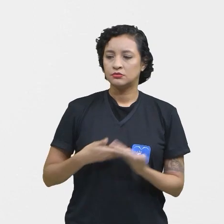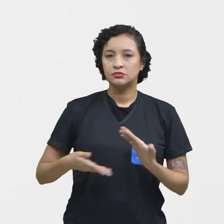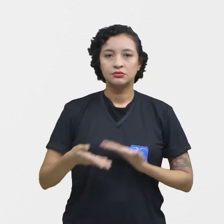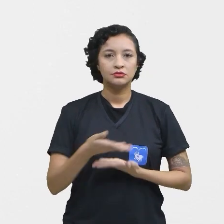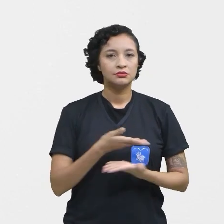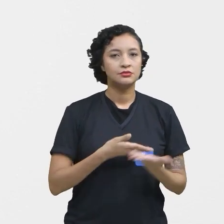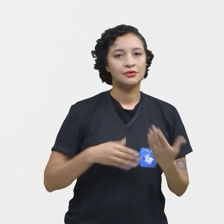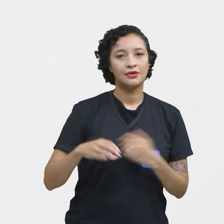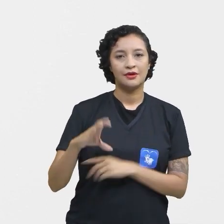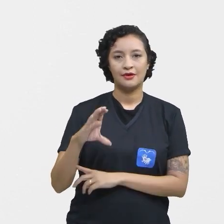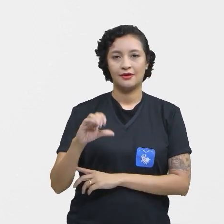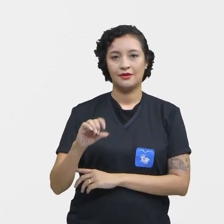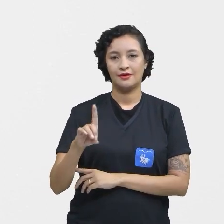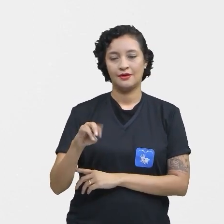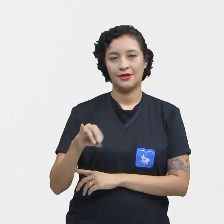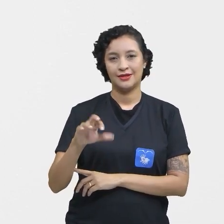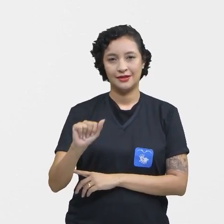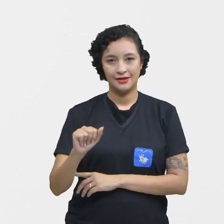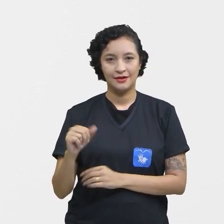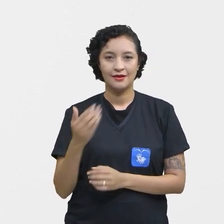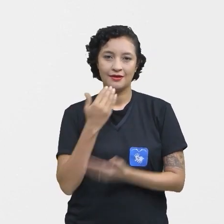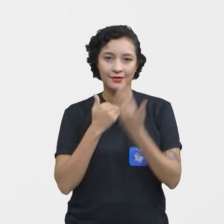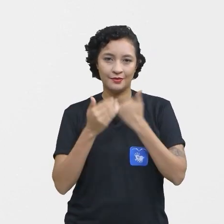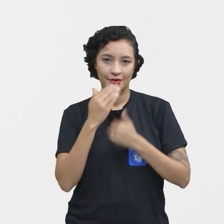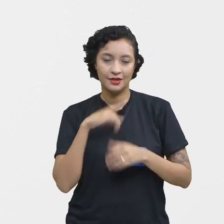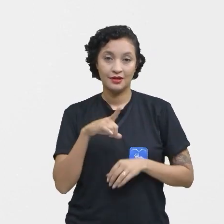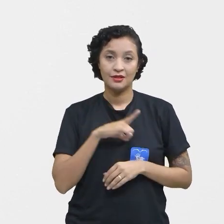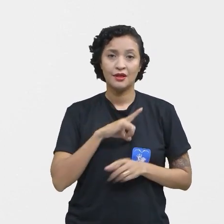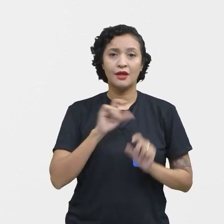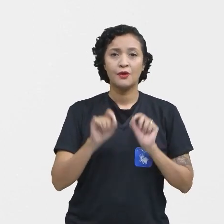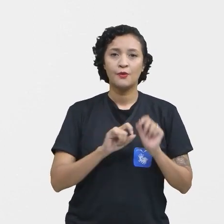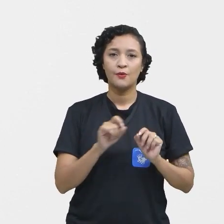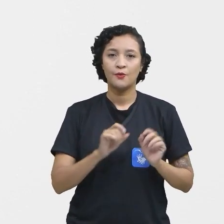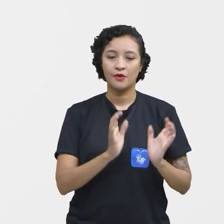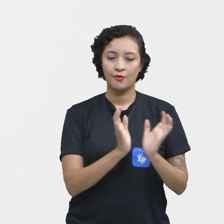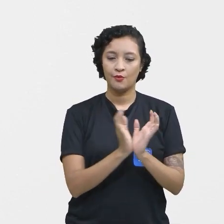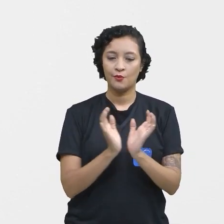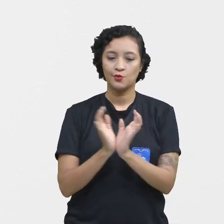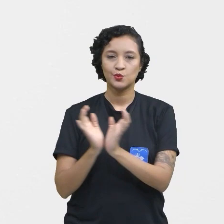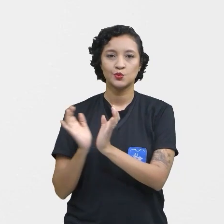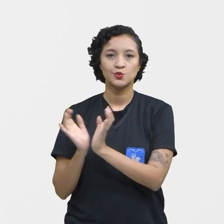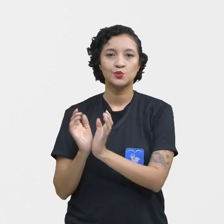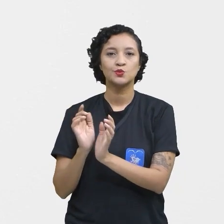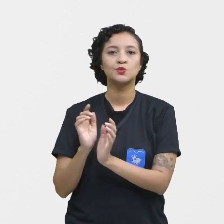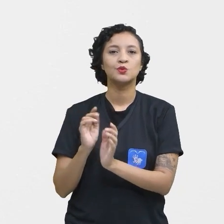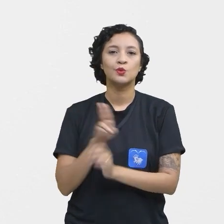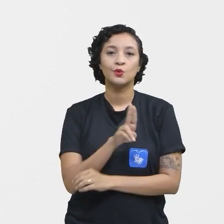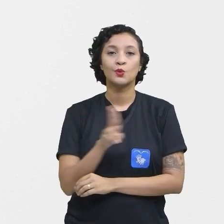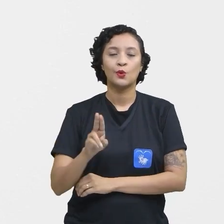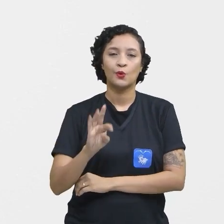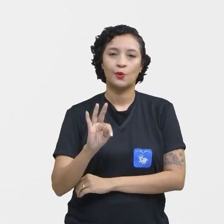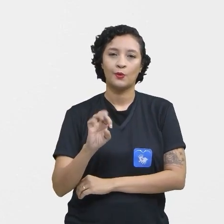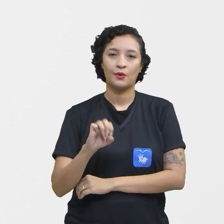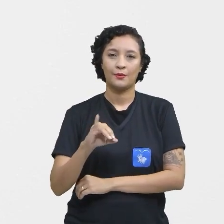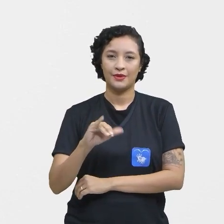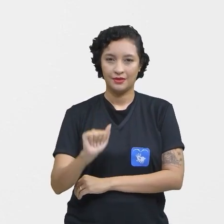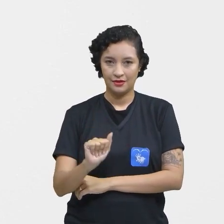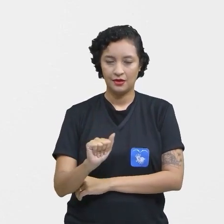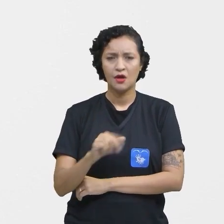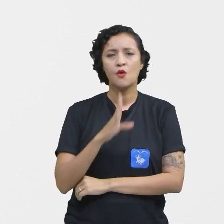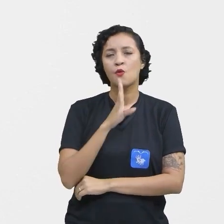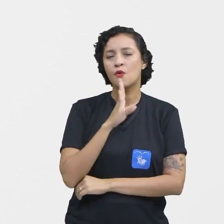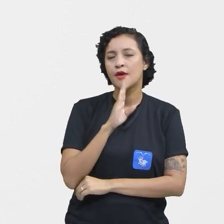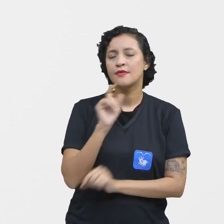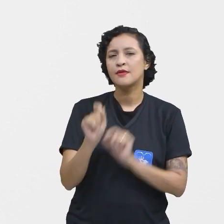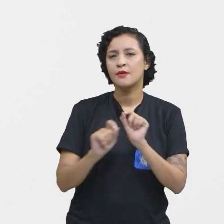cadeia alimentar. Existe um conjunto de cadeias alimentares, que são as teias, né? Conhecemos alguns ecossistemas